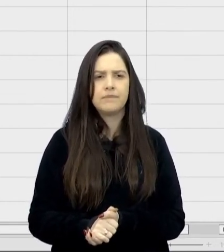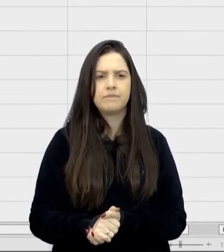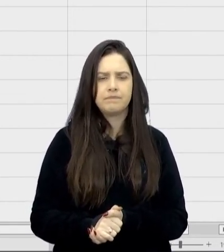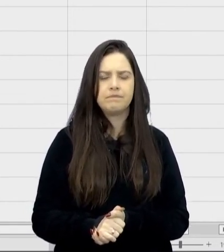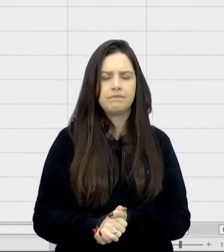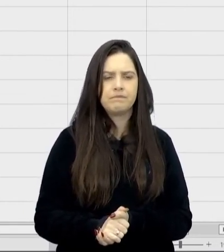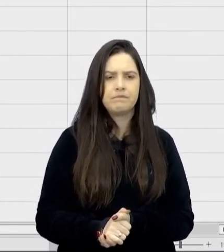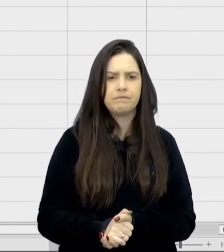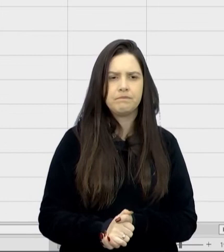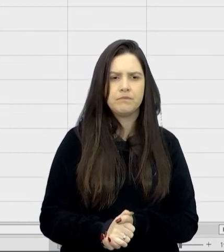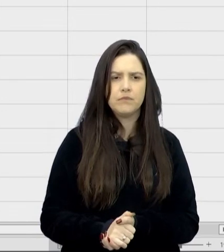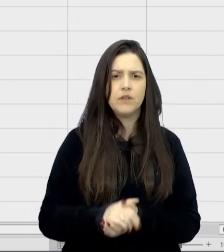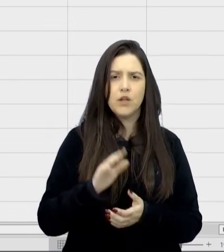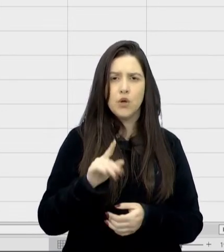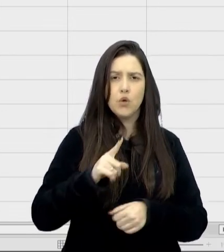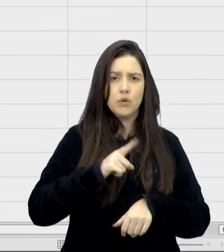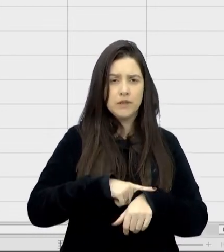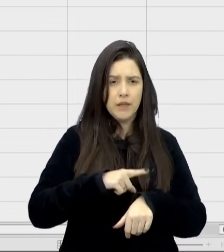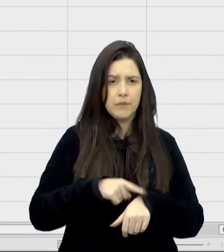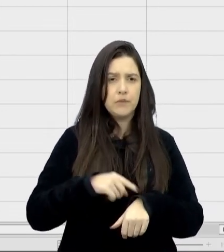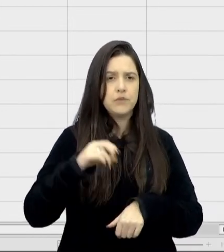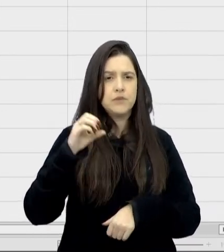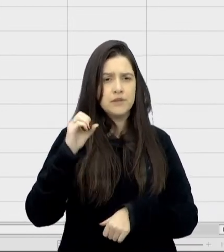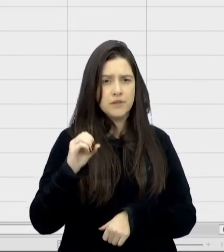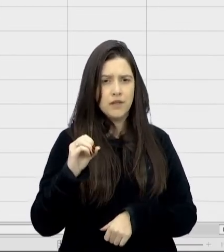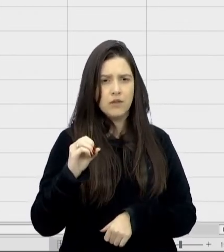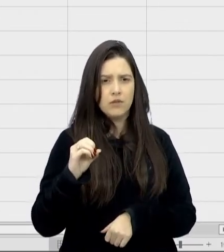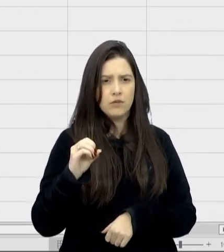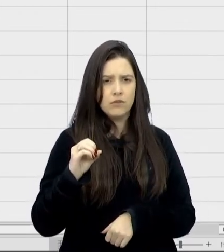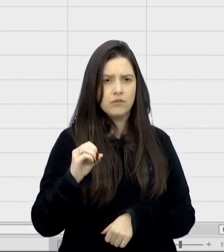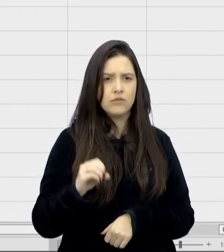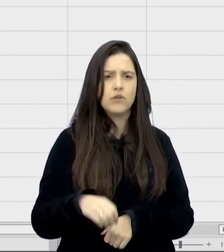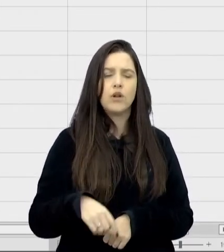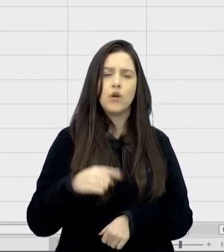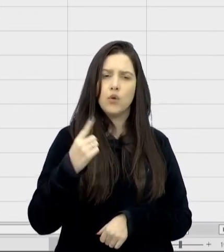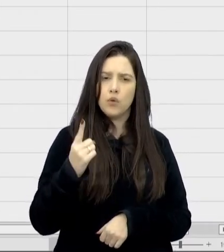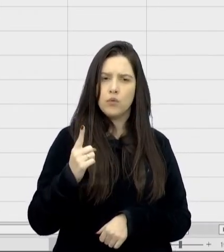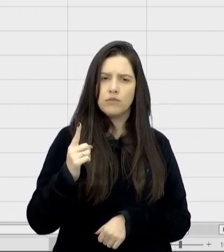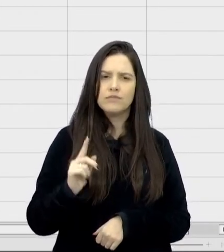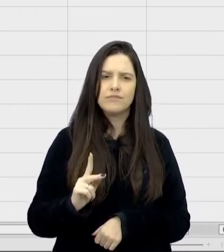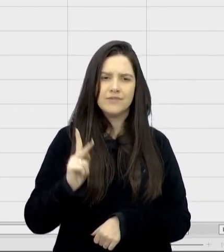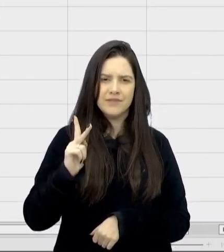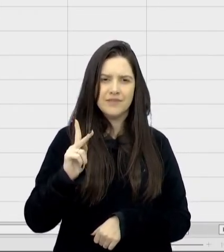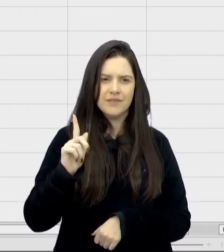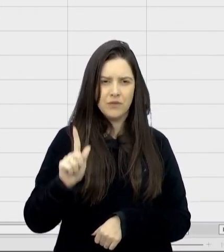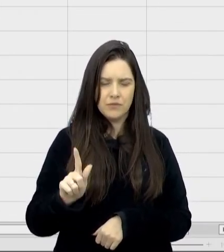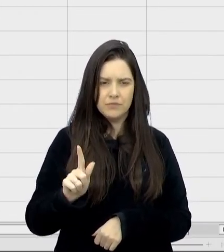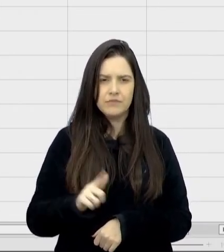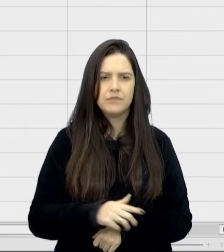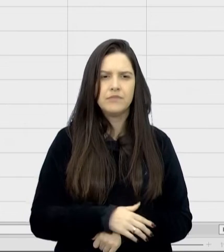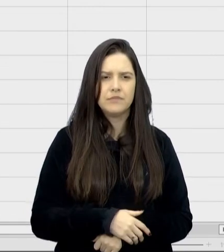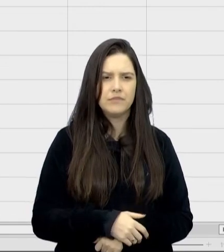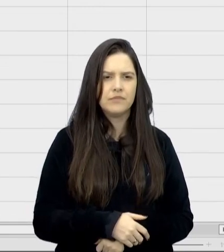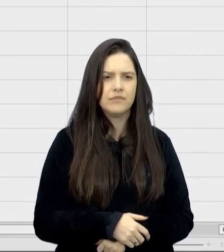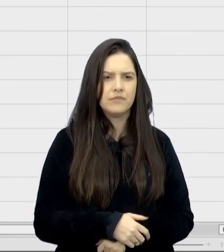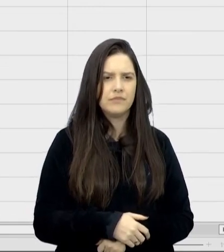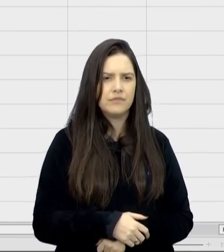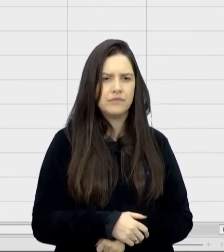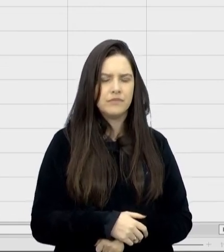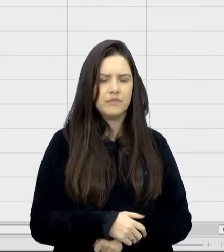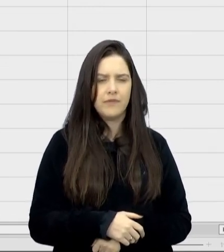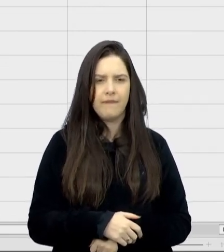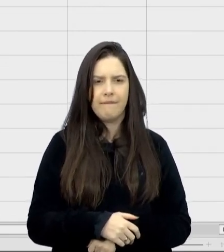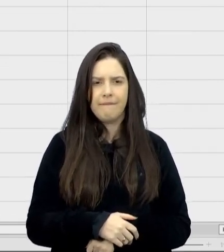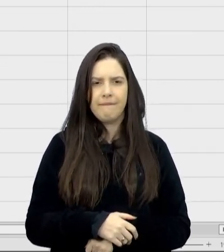lá. No tempo zero, o exercício está falando que tinha 1 kg de rádio, né? Vou pôr aqui 1 kg. Vou colocar só os números. Espero que vocês